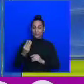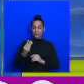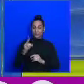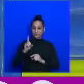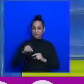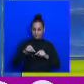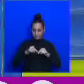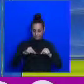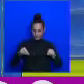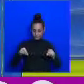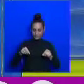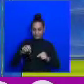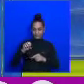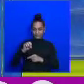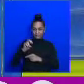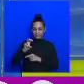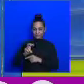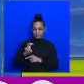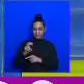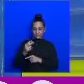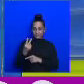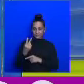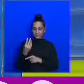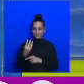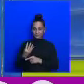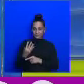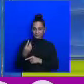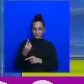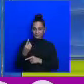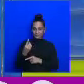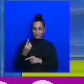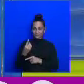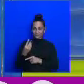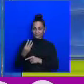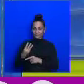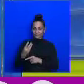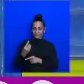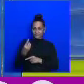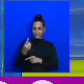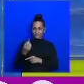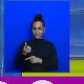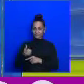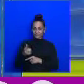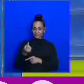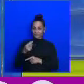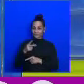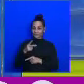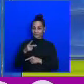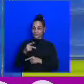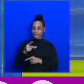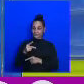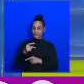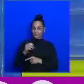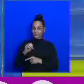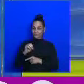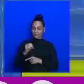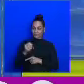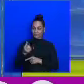Loto Fácil foram 05, 24, 13, 16,